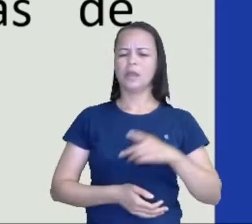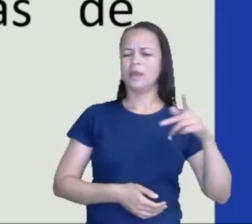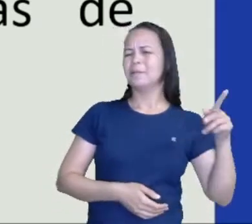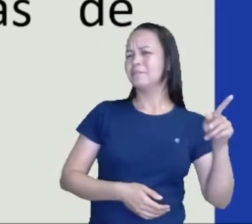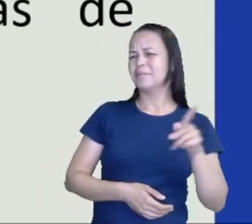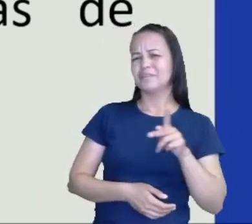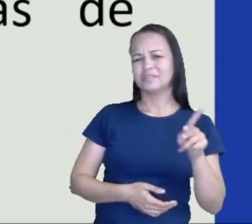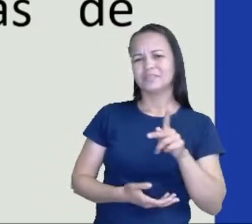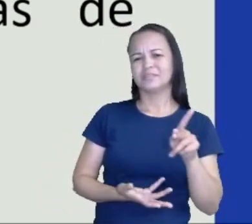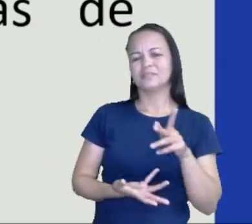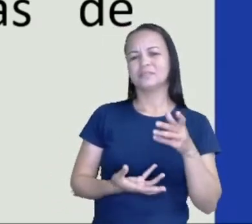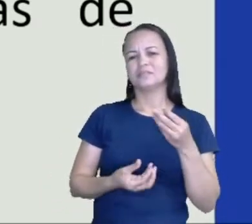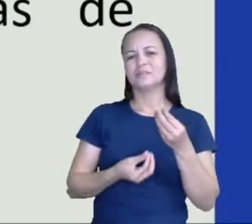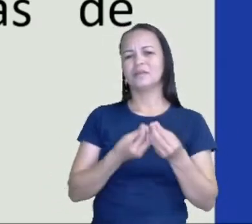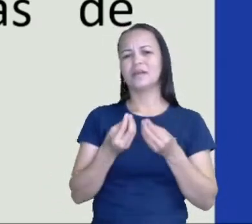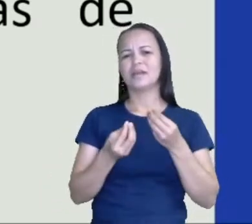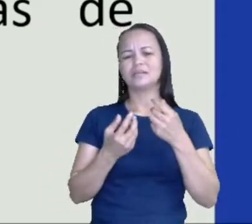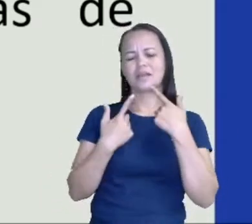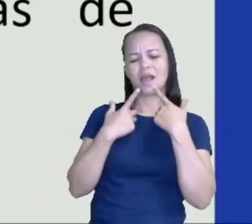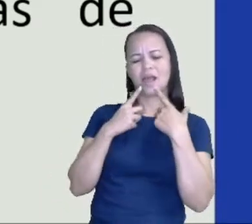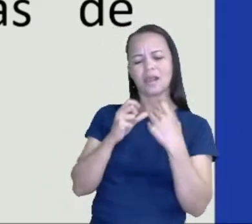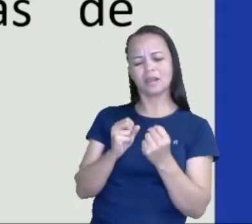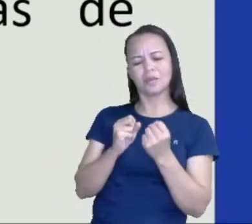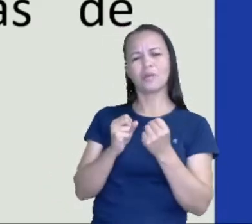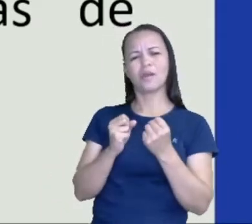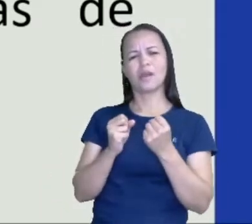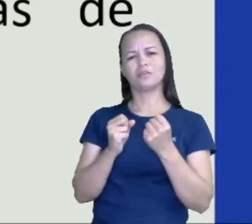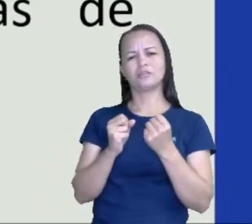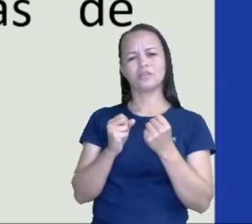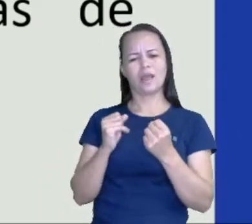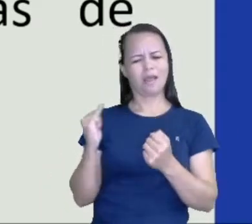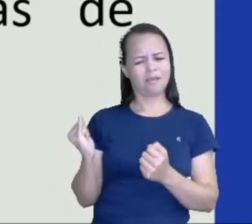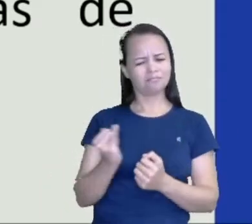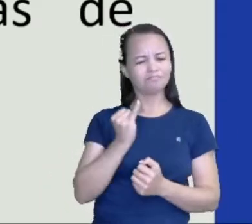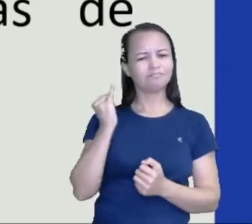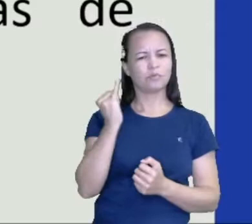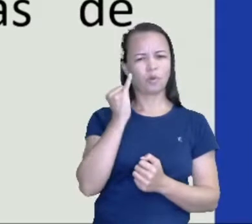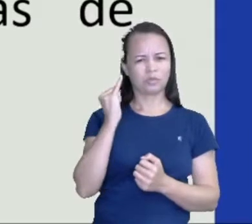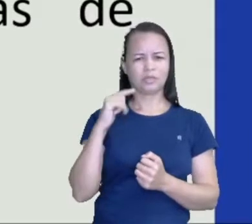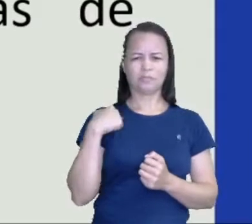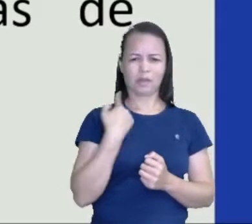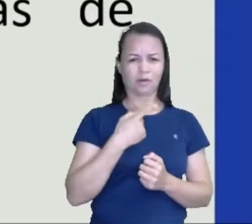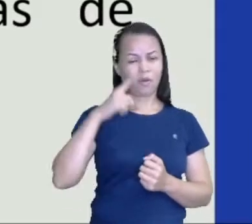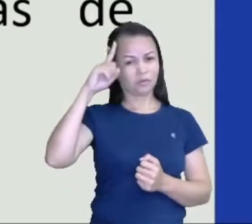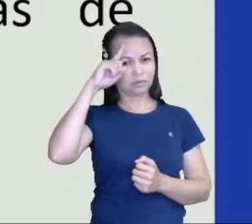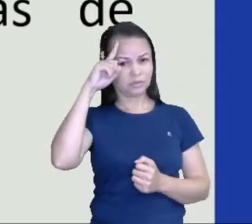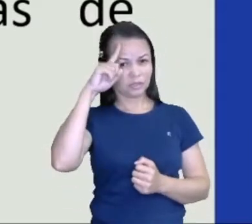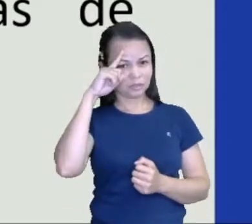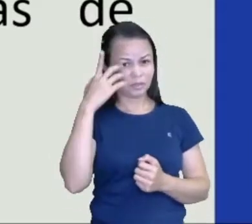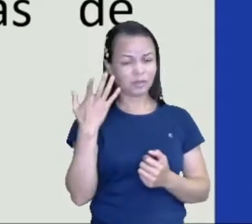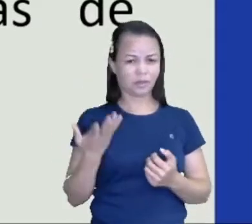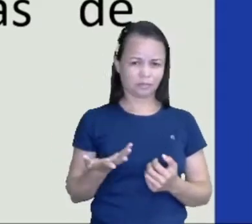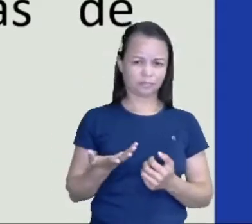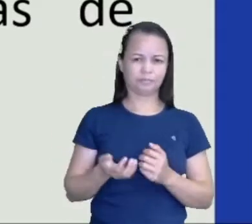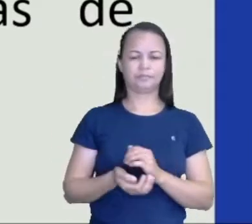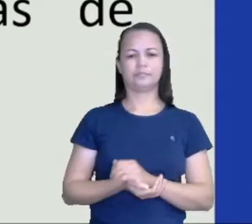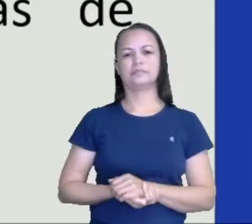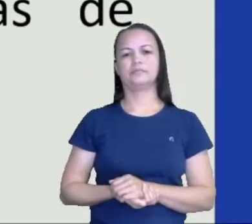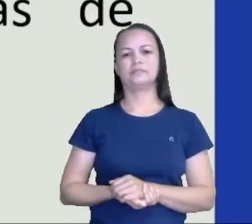professor, essa linguagem, ela é tão importante para o nosso dia a dia,